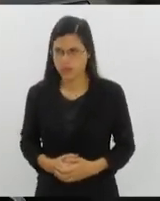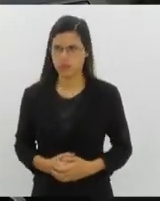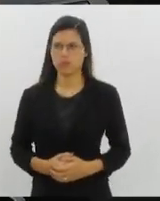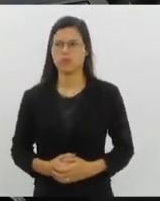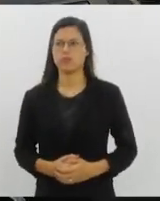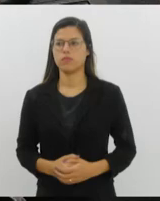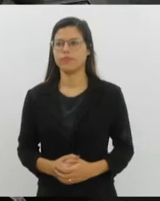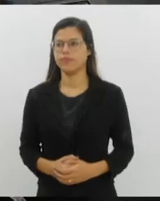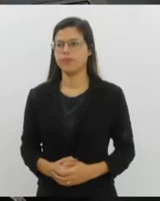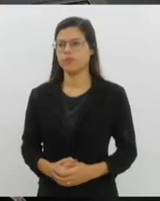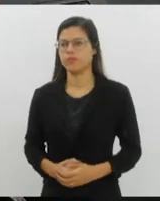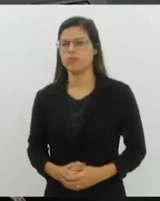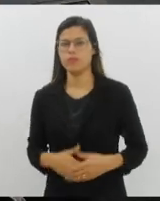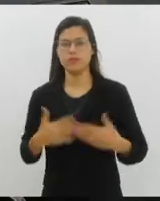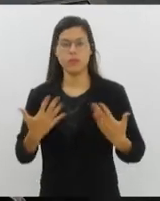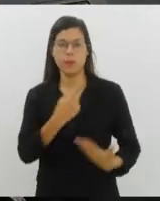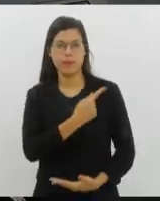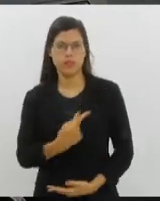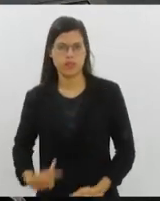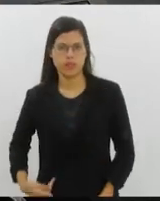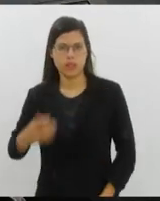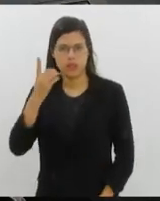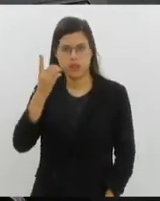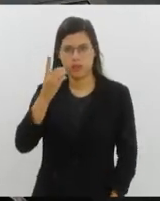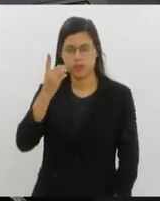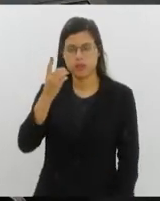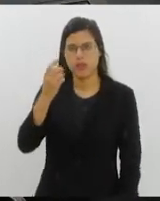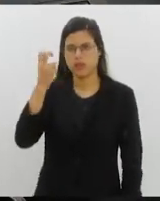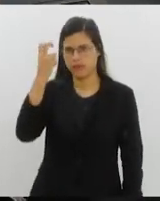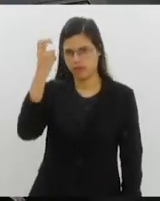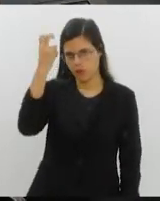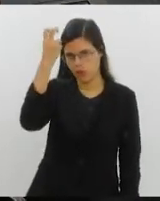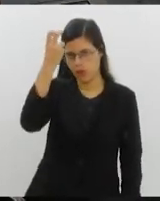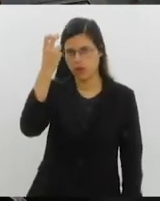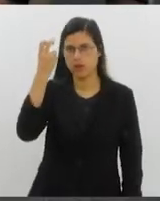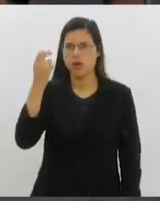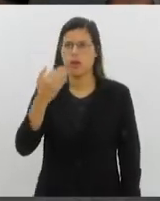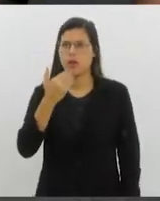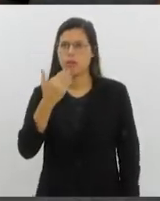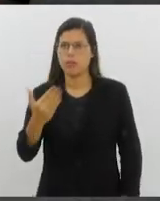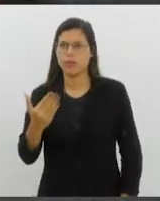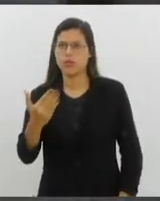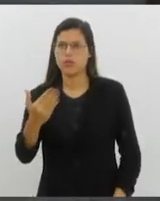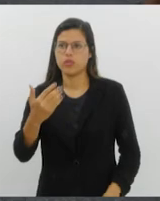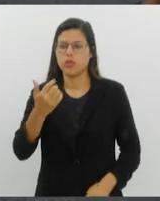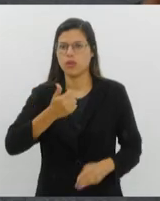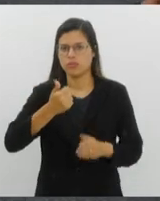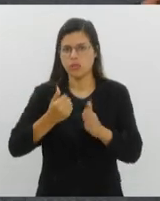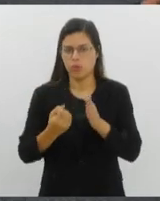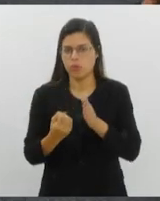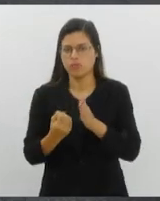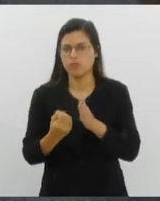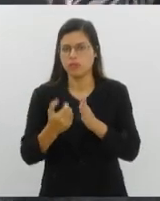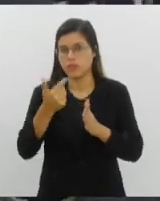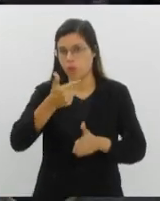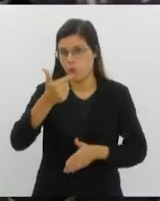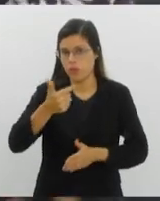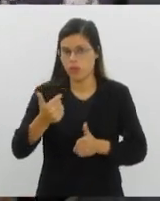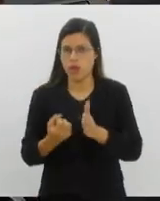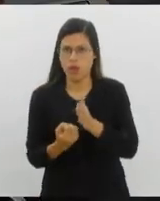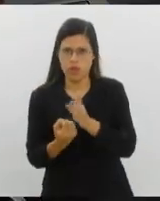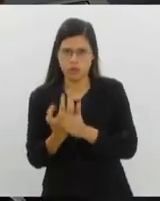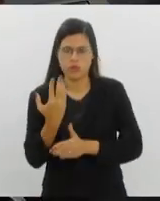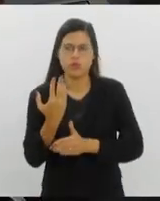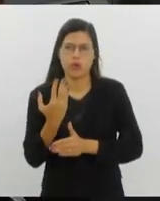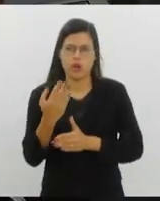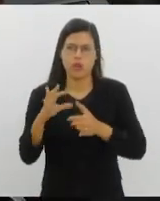Presidente, a deputada Verônica Lima pediu coautoria, está liberado para